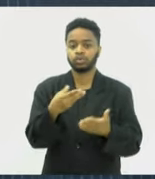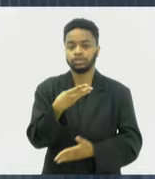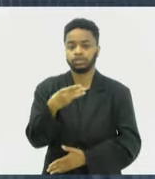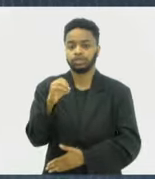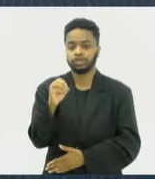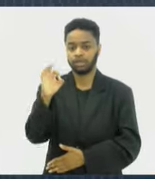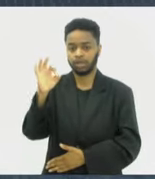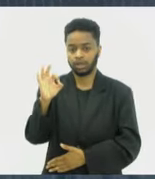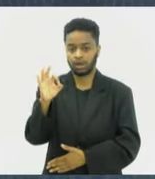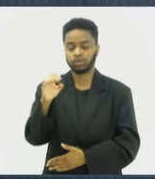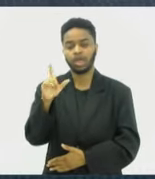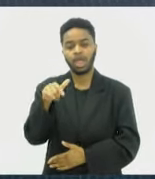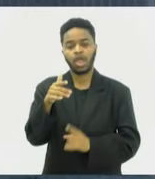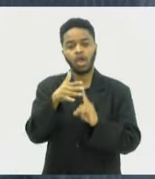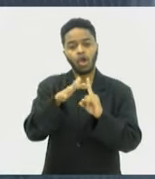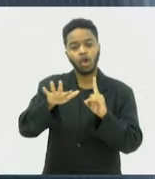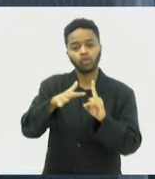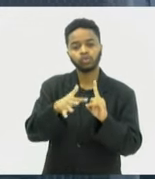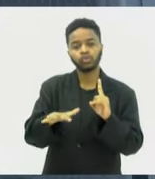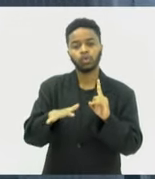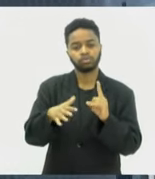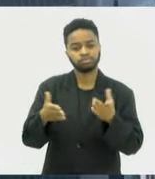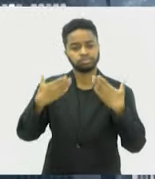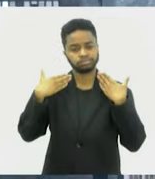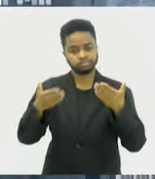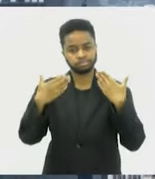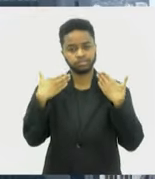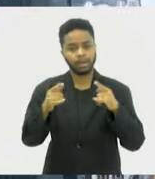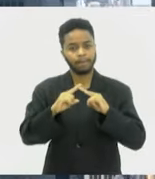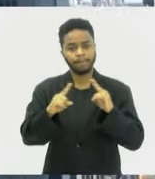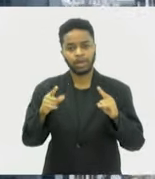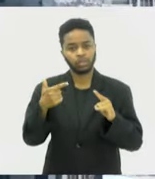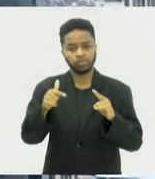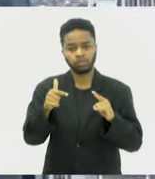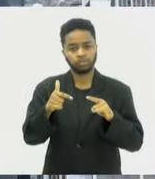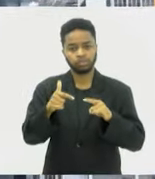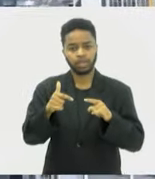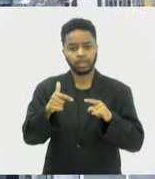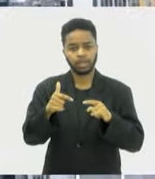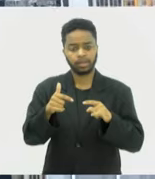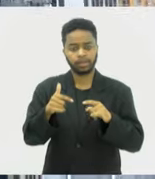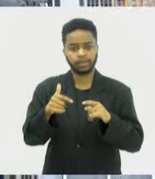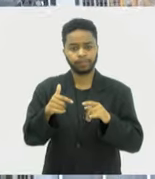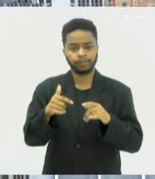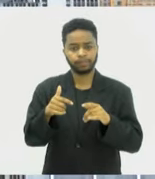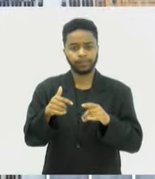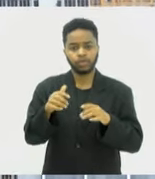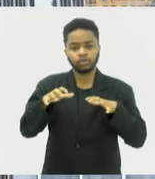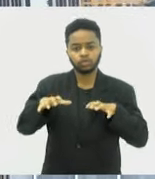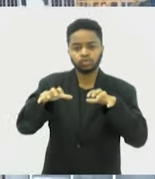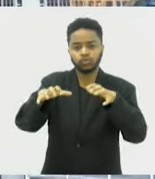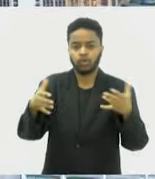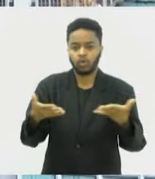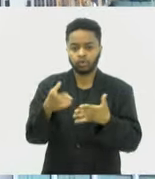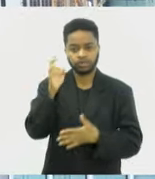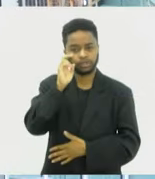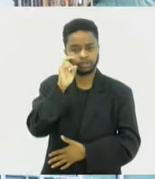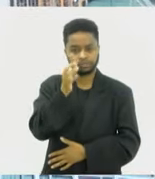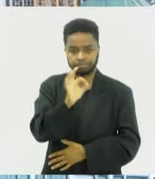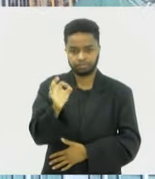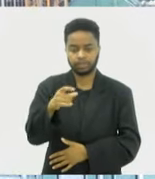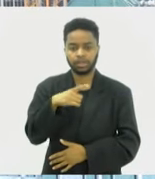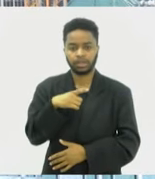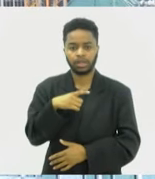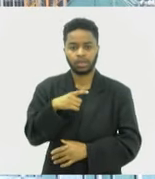para hoje, é um outono de muito calor e não há previsão de chuva para essa quinta-feira. Cristo Redentor ali na